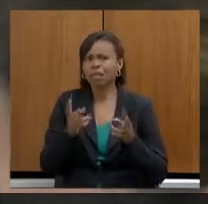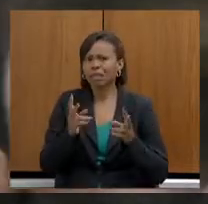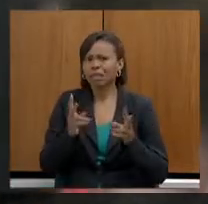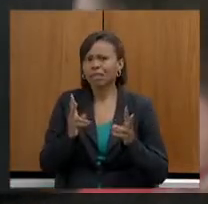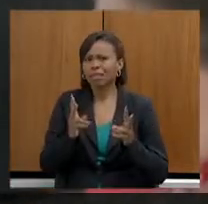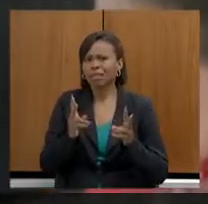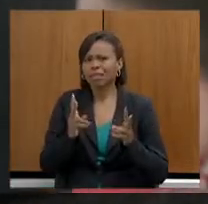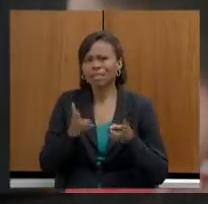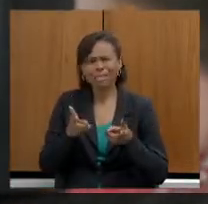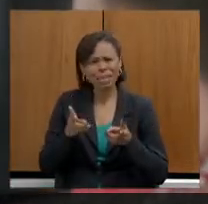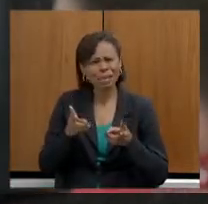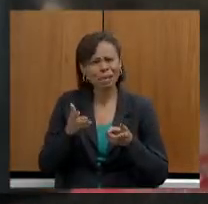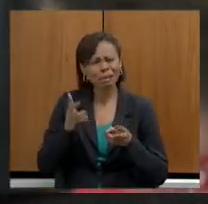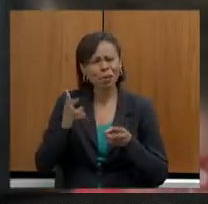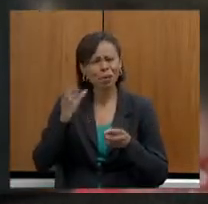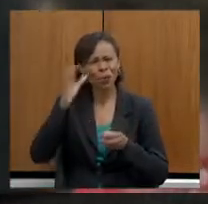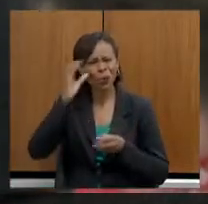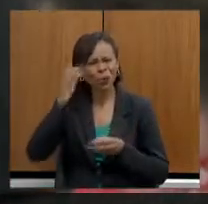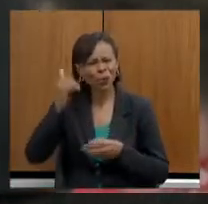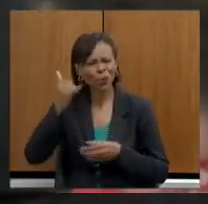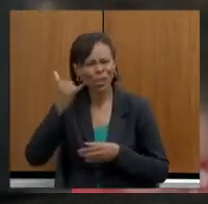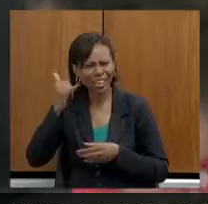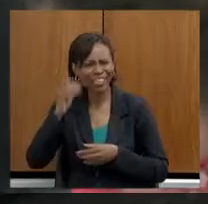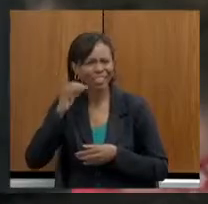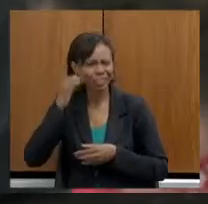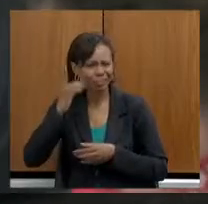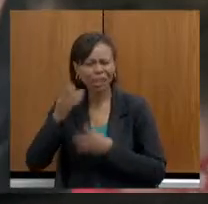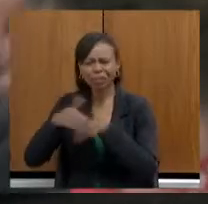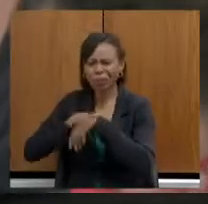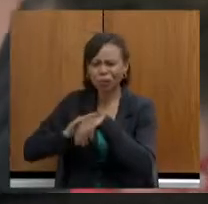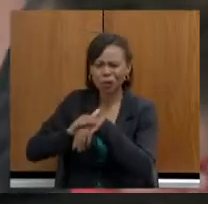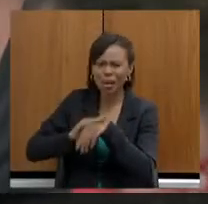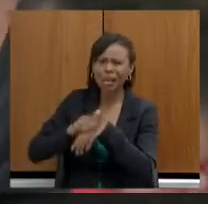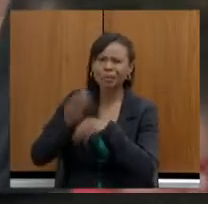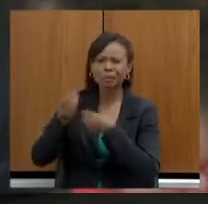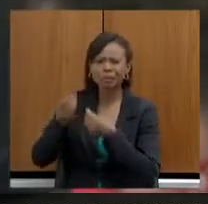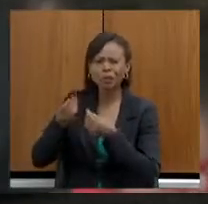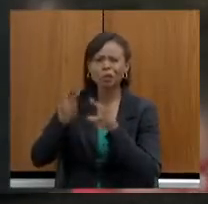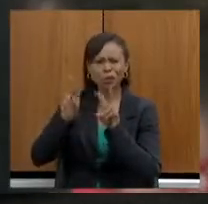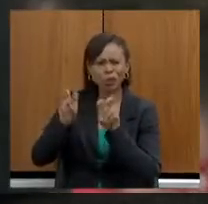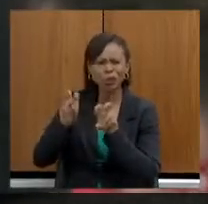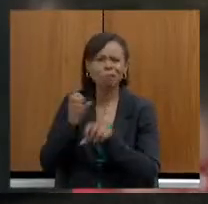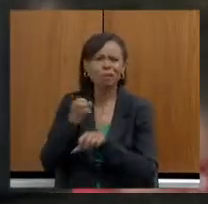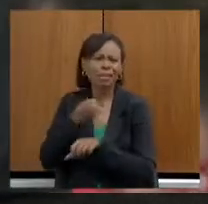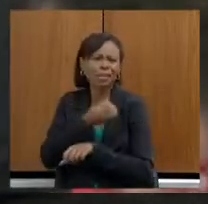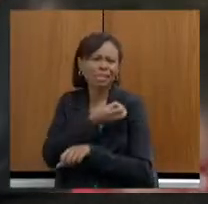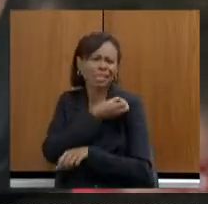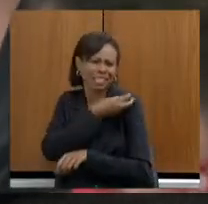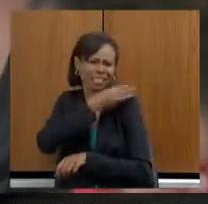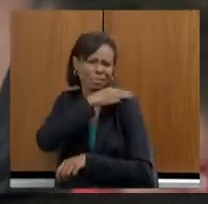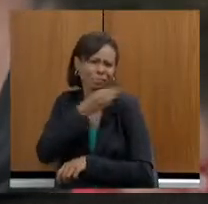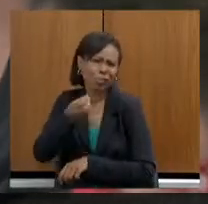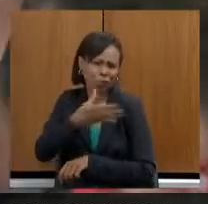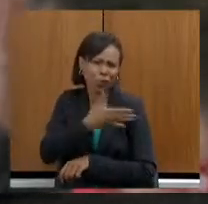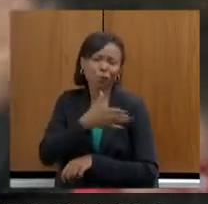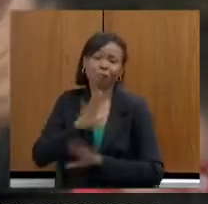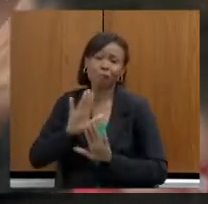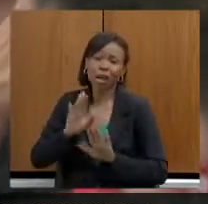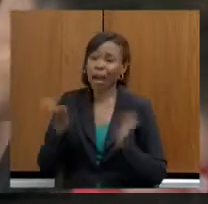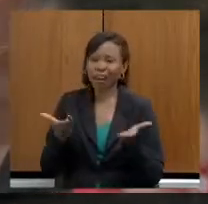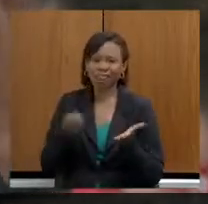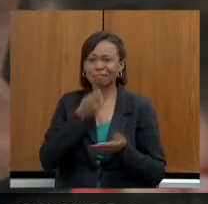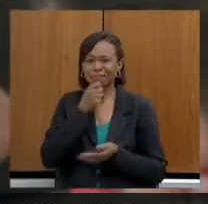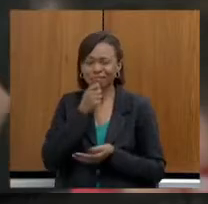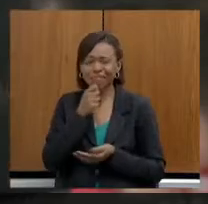pelo Deputado o professor Cleiton né a gente fala conversa bastante sobre o novo Ensino Médio Mas não Coube na lista dessa vez mas